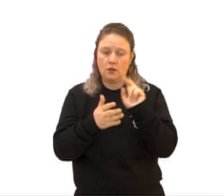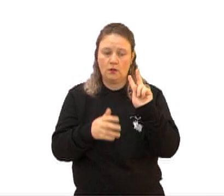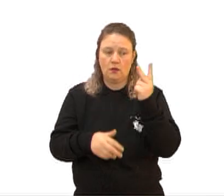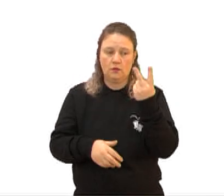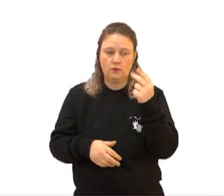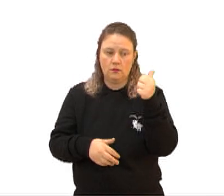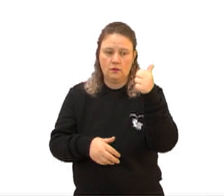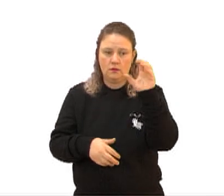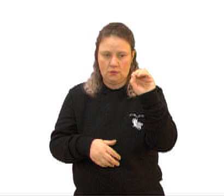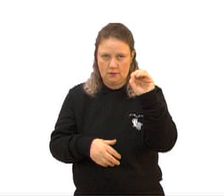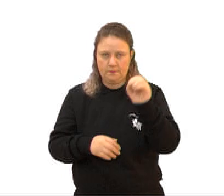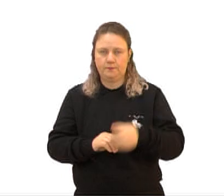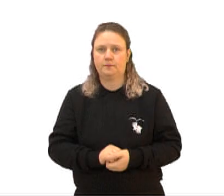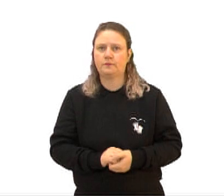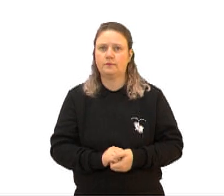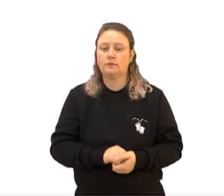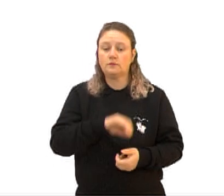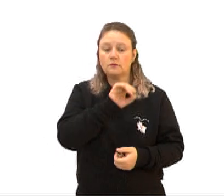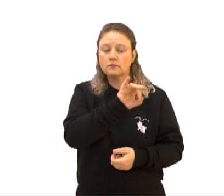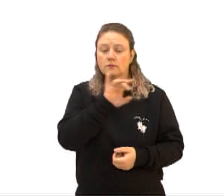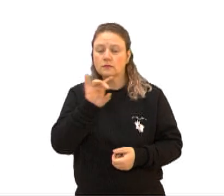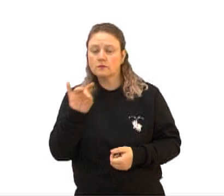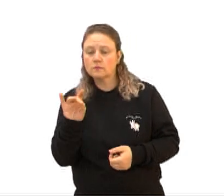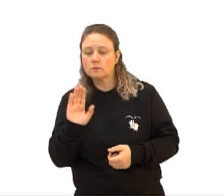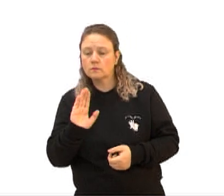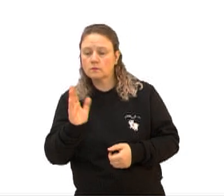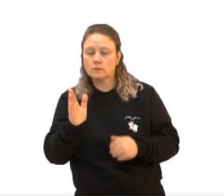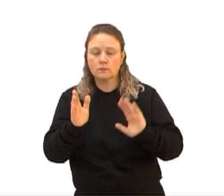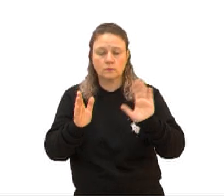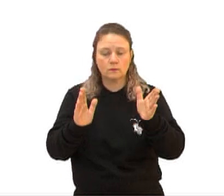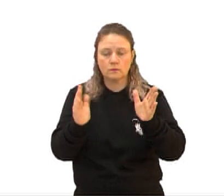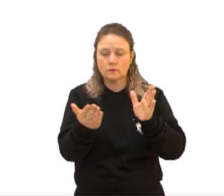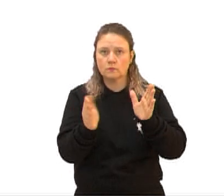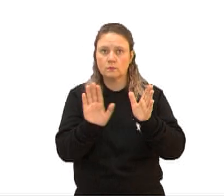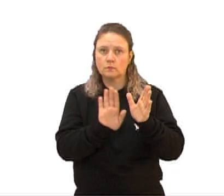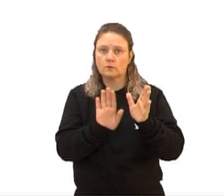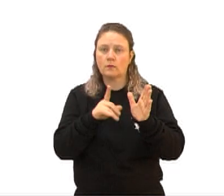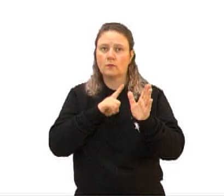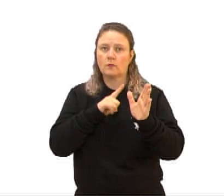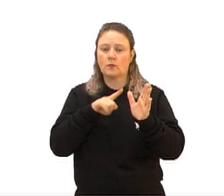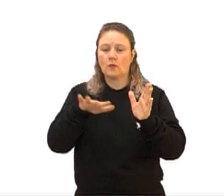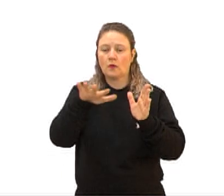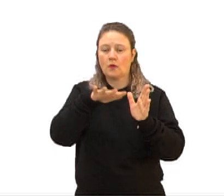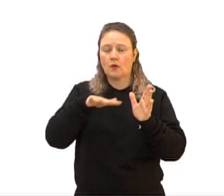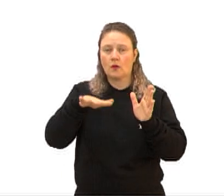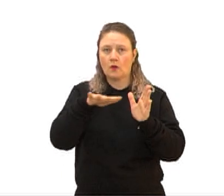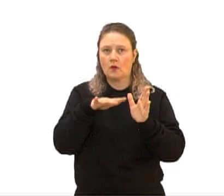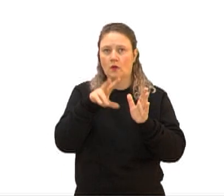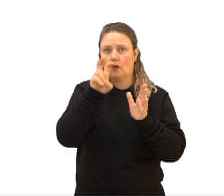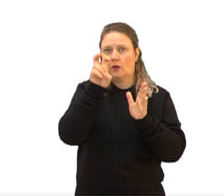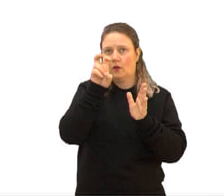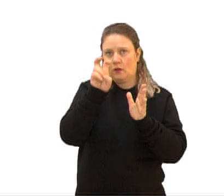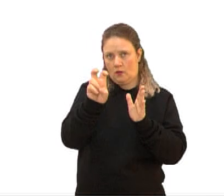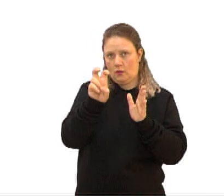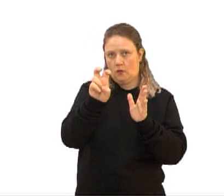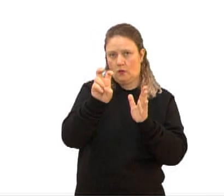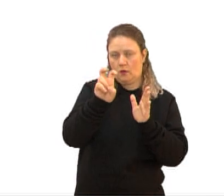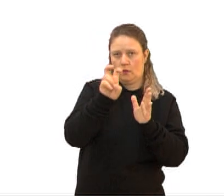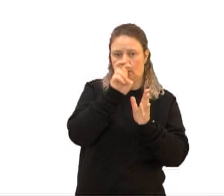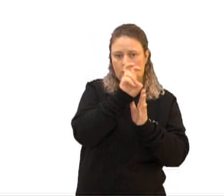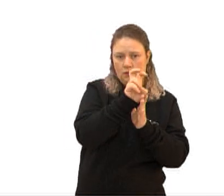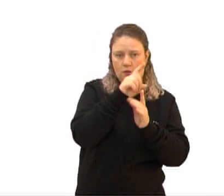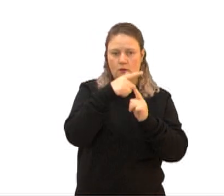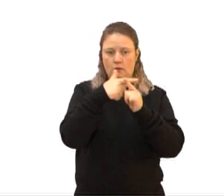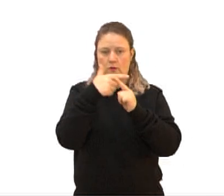altura. Assim, cada uma das faces terá a área de 5 vezes